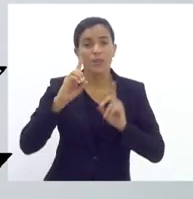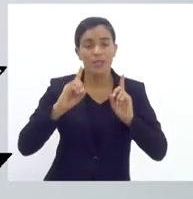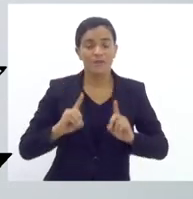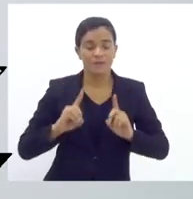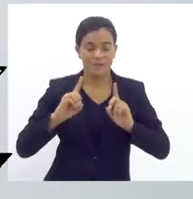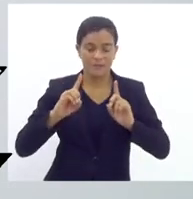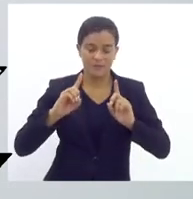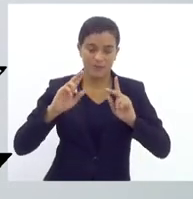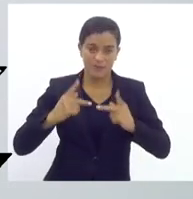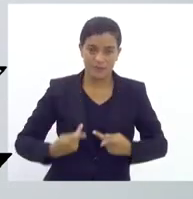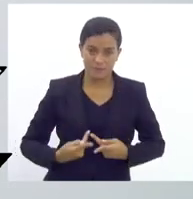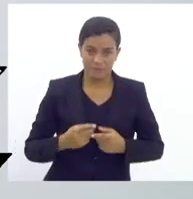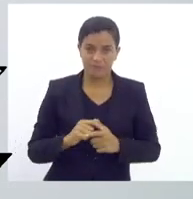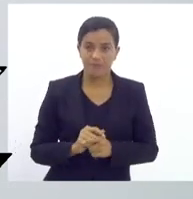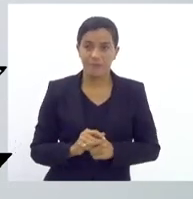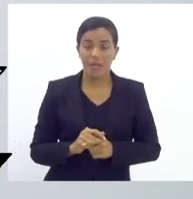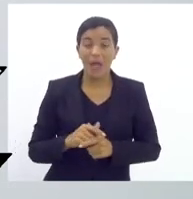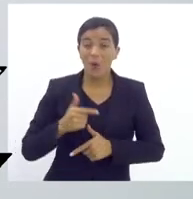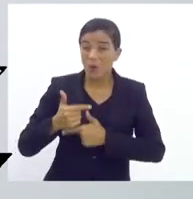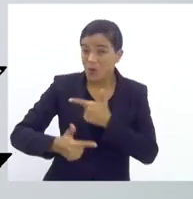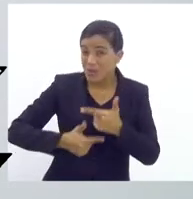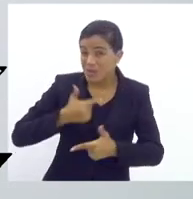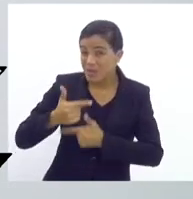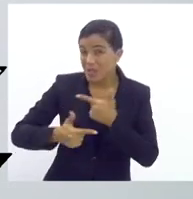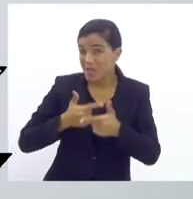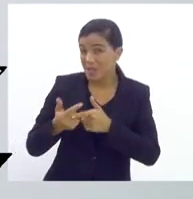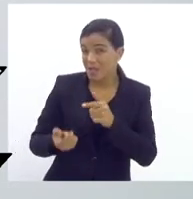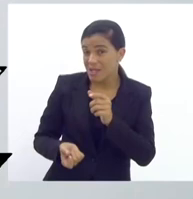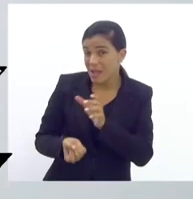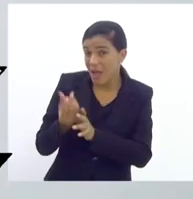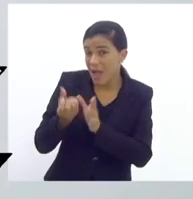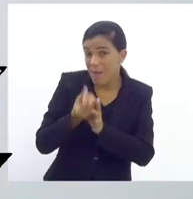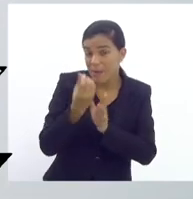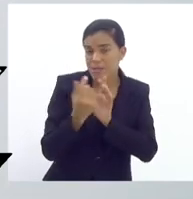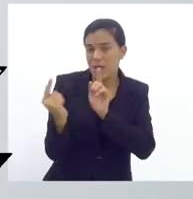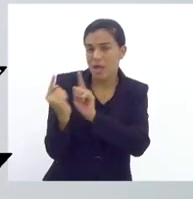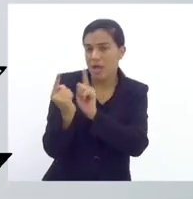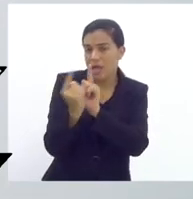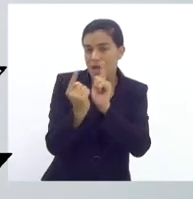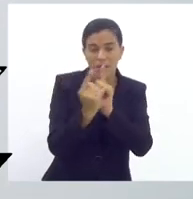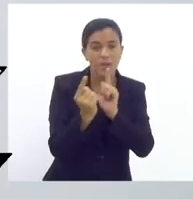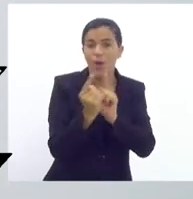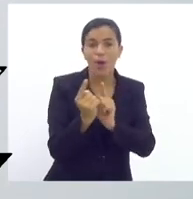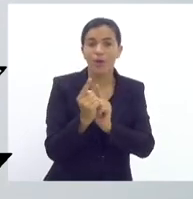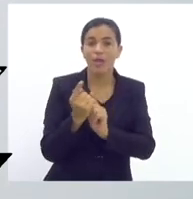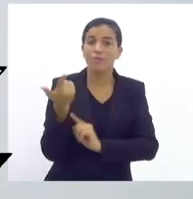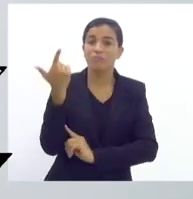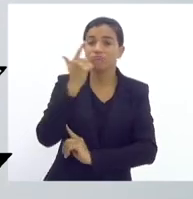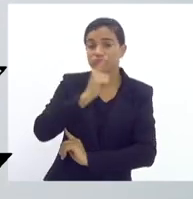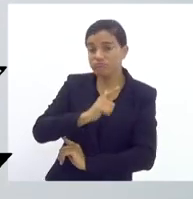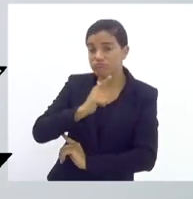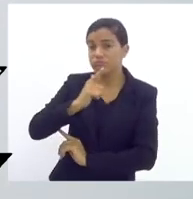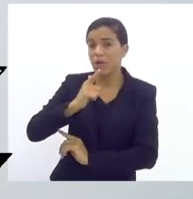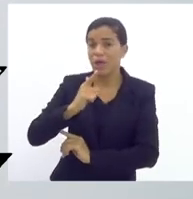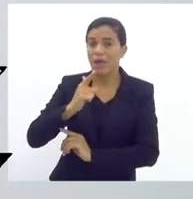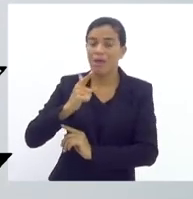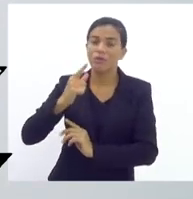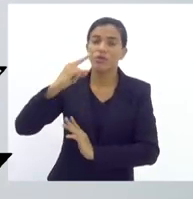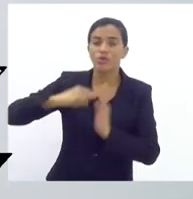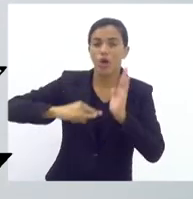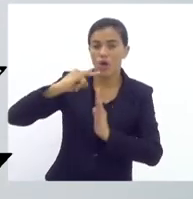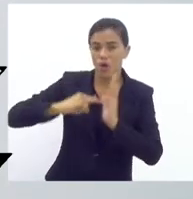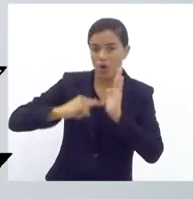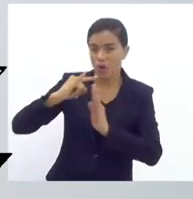bom a maior demanda que aparece para atendimento é para regularização é migratória